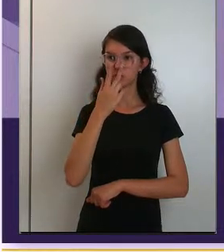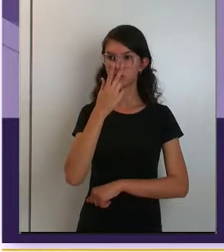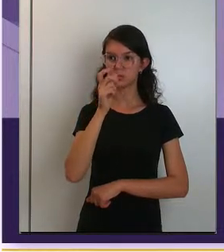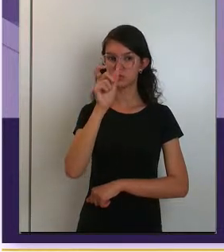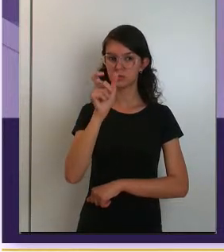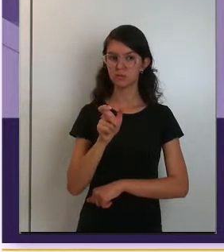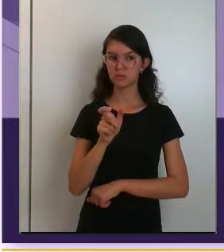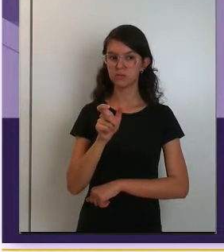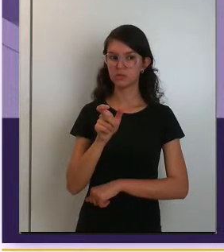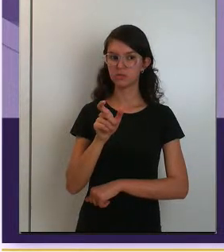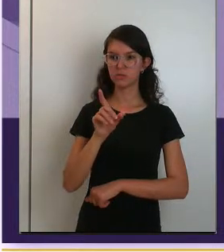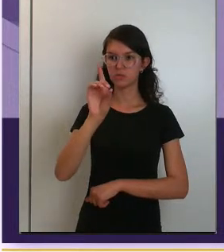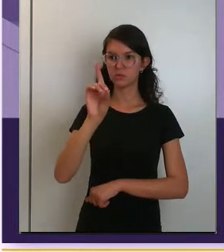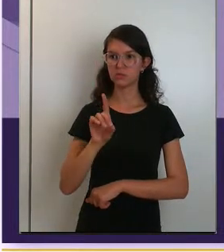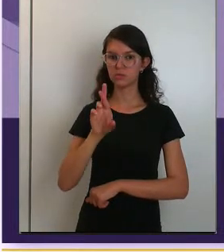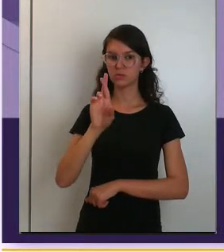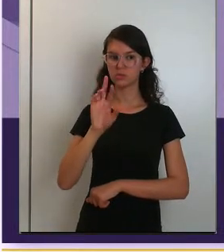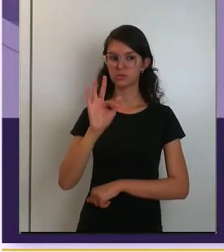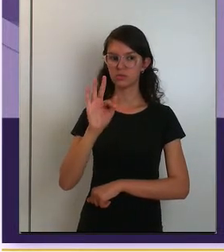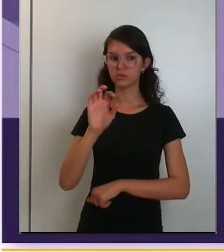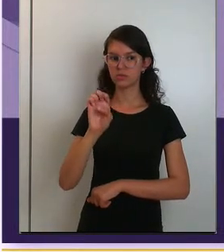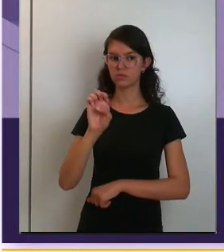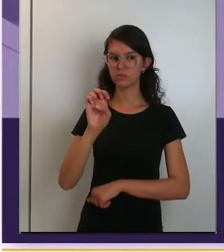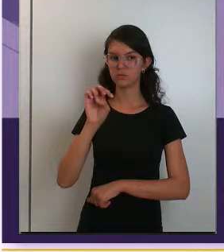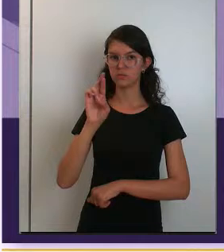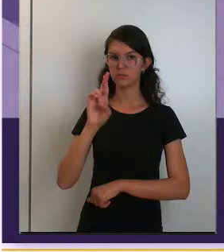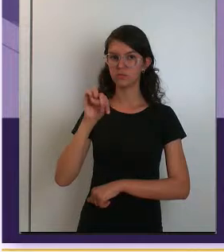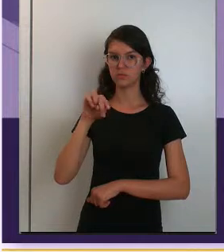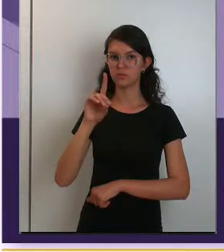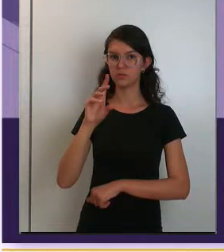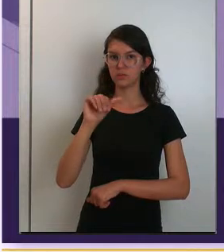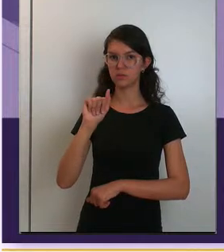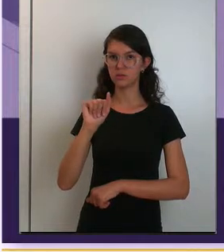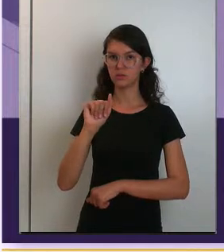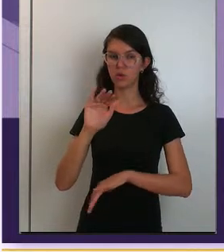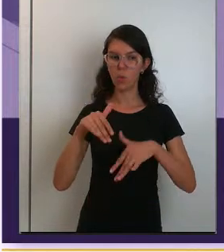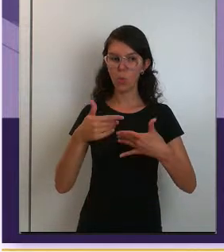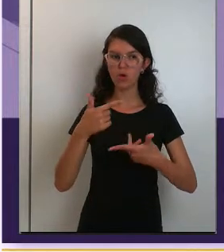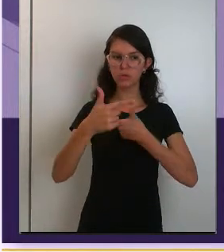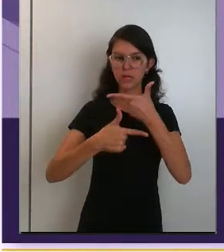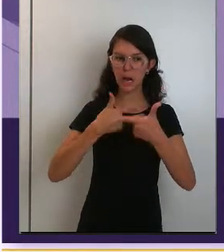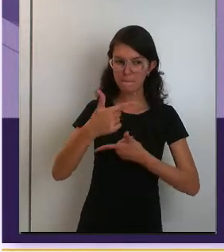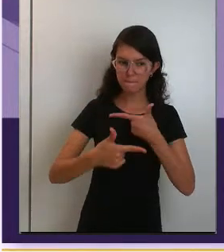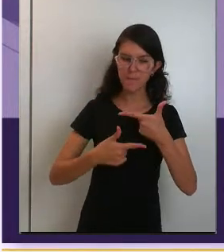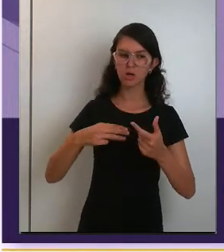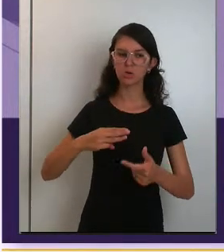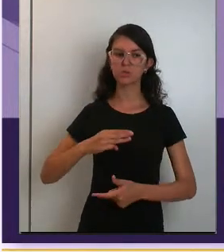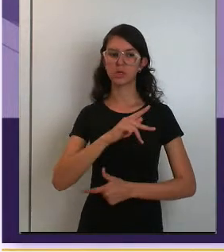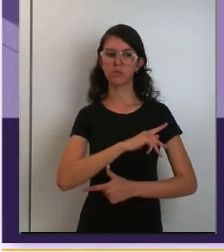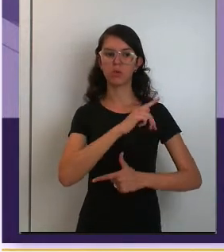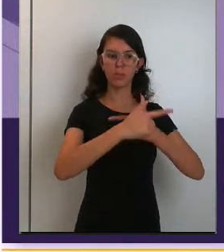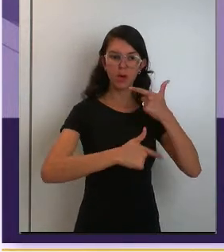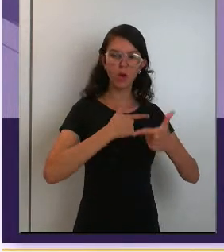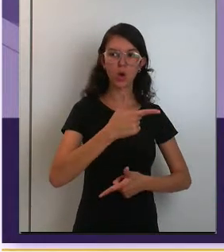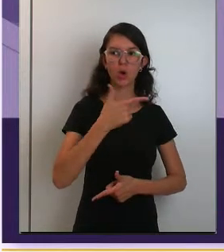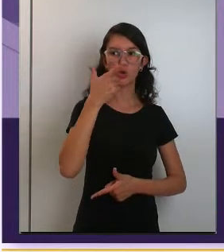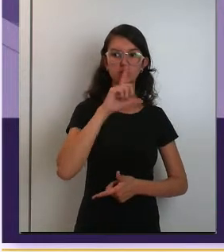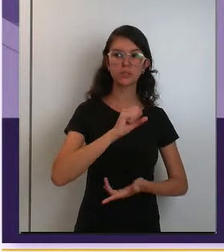para a doutora Fernanda. Ela pergunta assim: qual a atuação do Ministério Público para ajudar as empresas a cumprirem a lei?